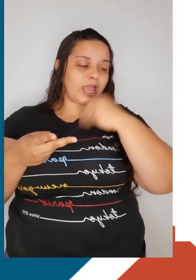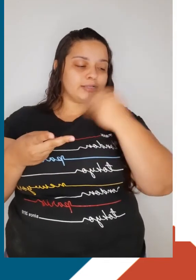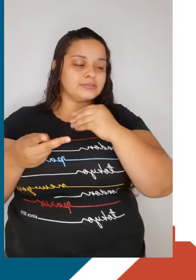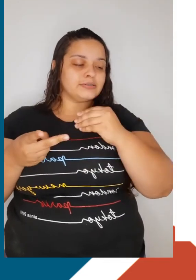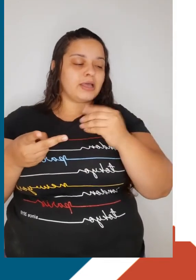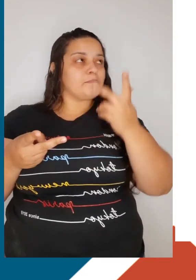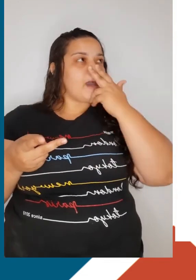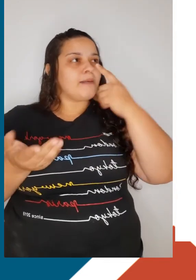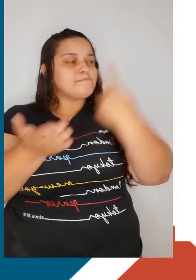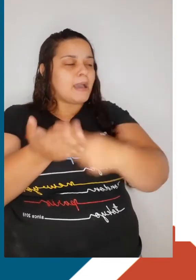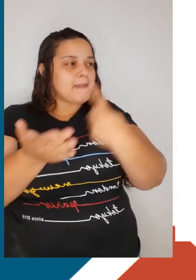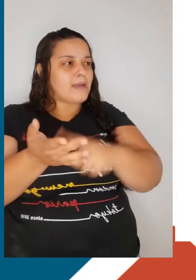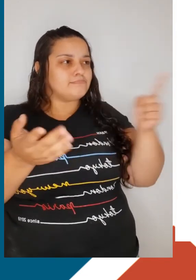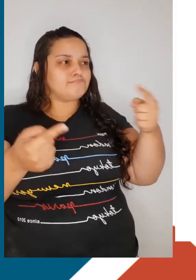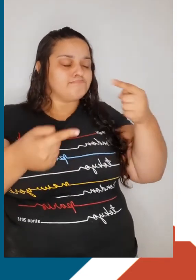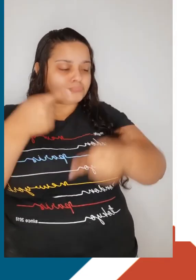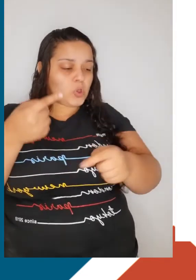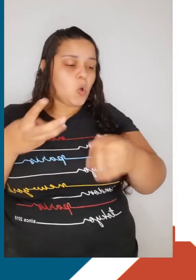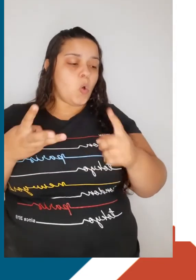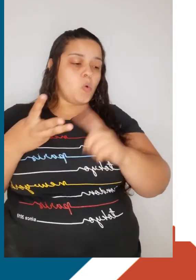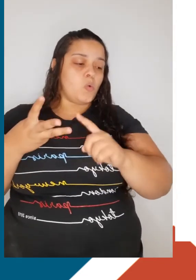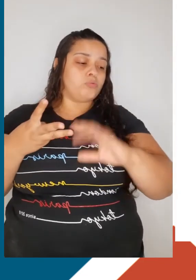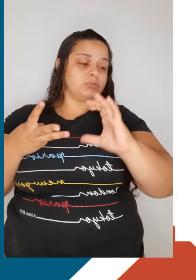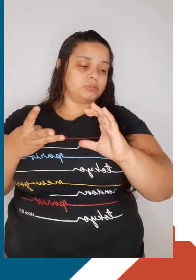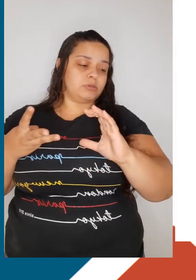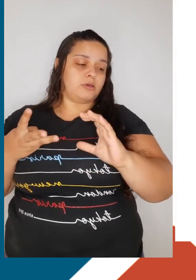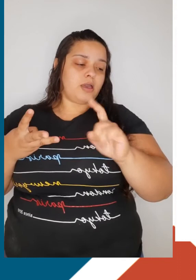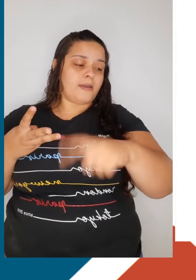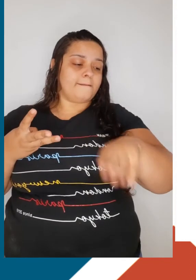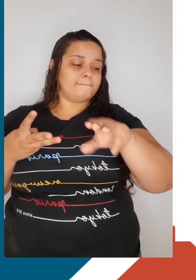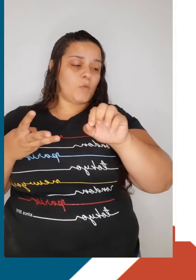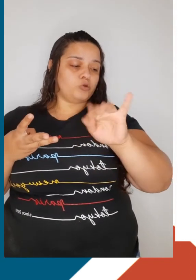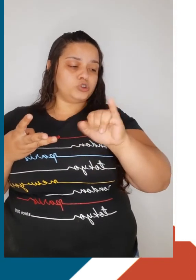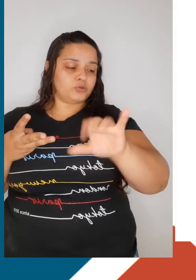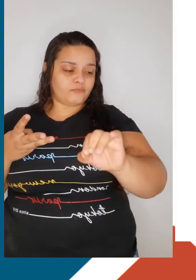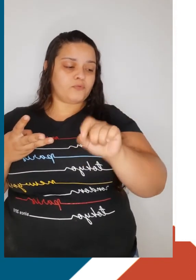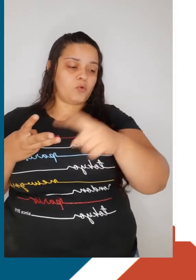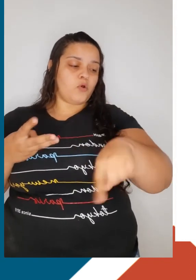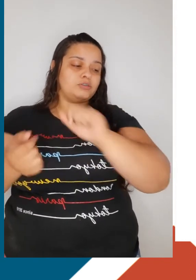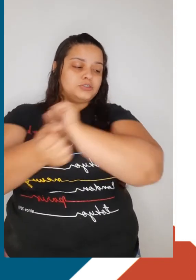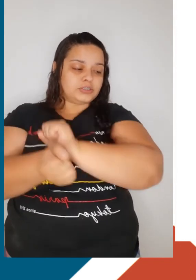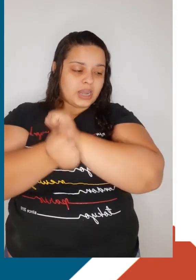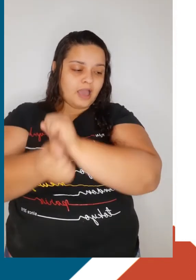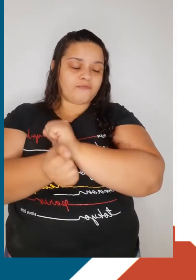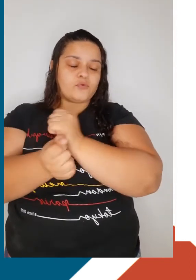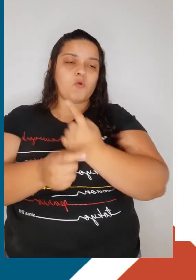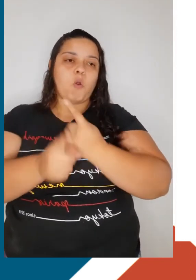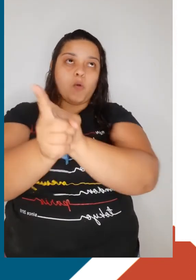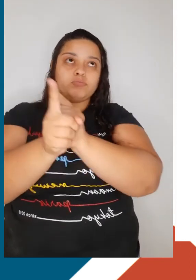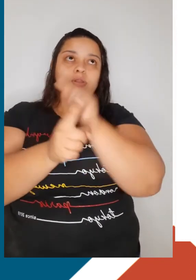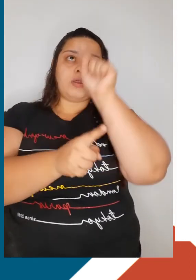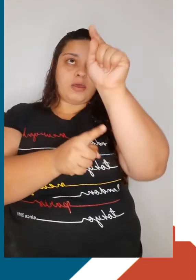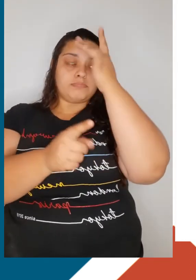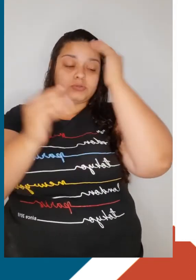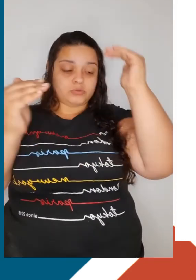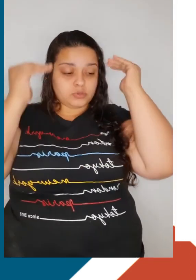enfraquecido o pacto de dominação metropolitana. Ou letra C. Motivado as revoltas escravas contra a elite colonial.